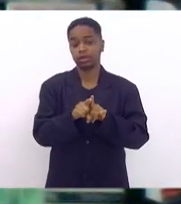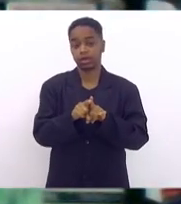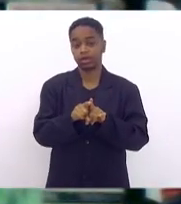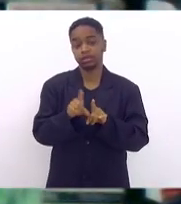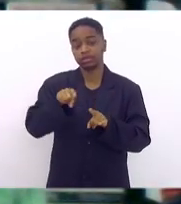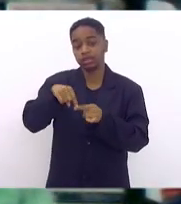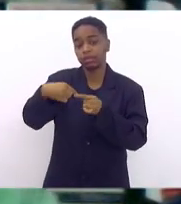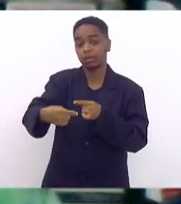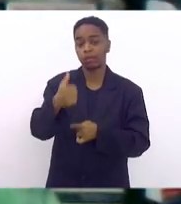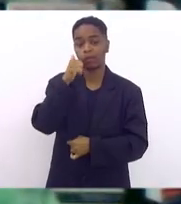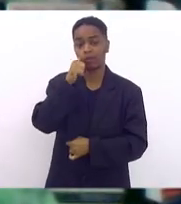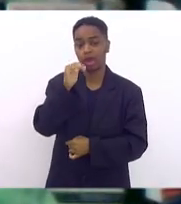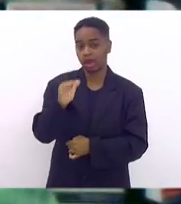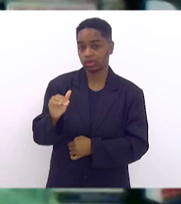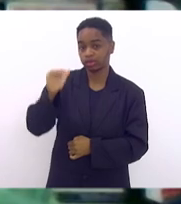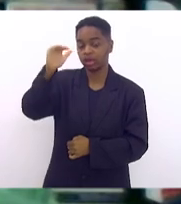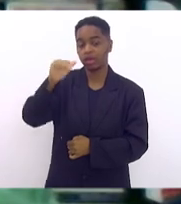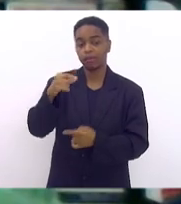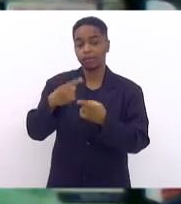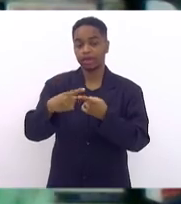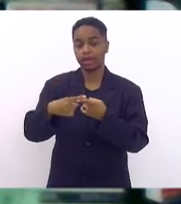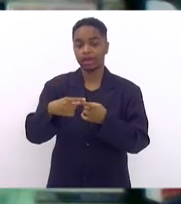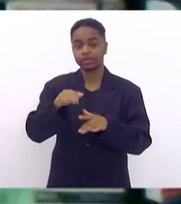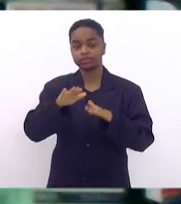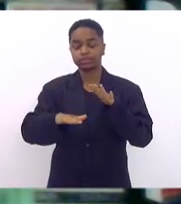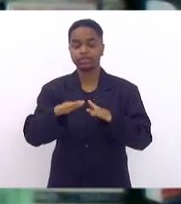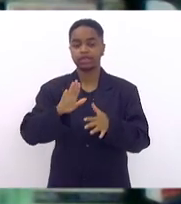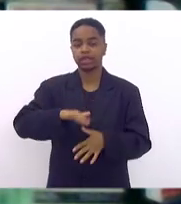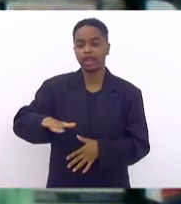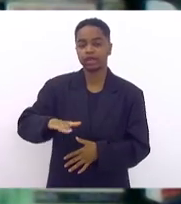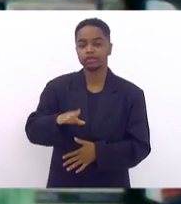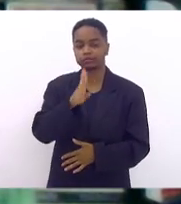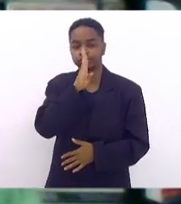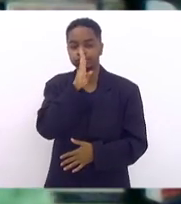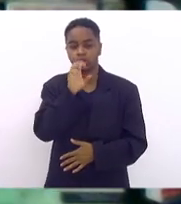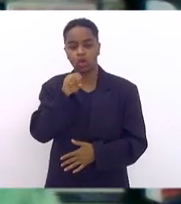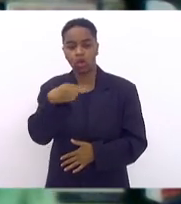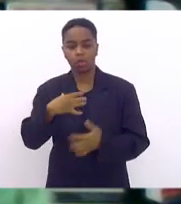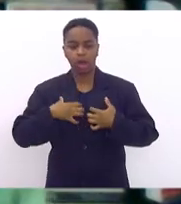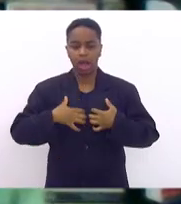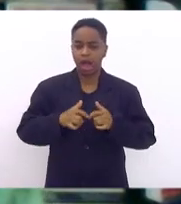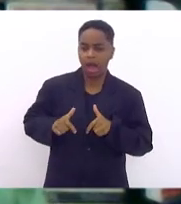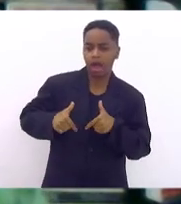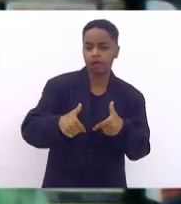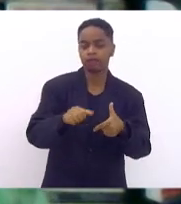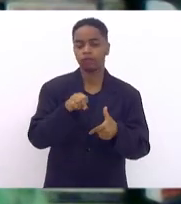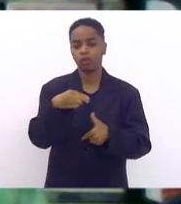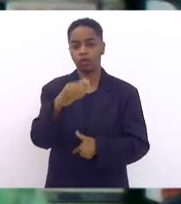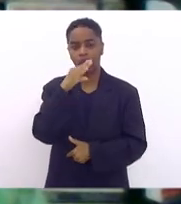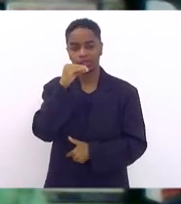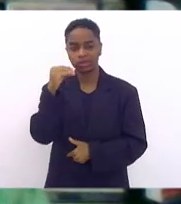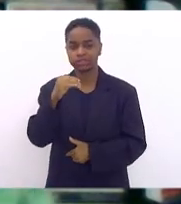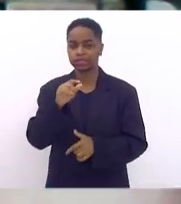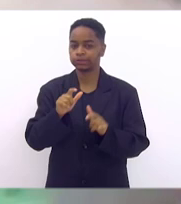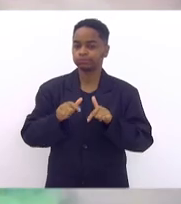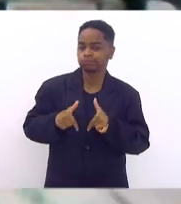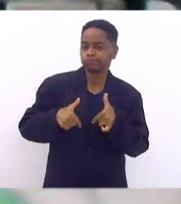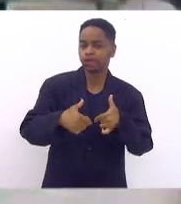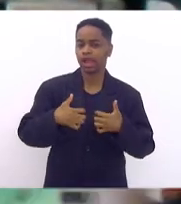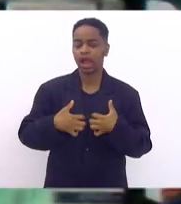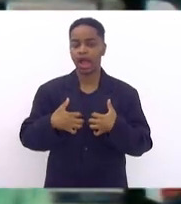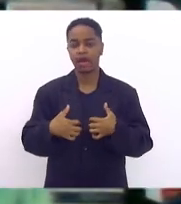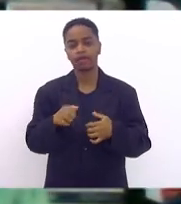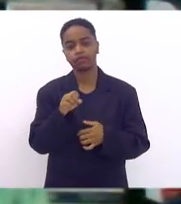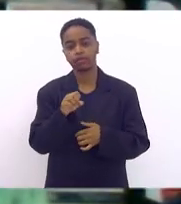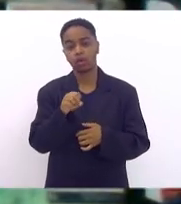de repente, um comportamento da criança mais irritadiço, ou mais calado, né, um adolescente que está mais rebelde, uma